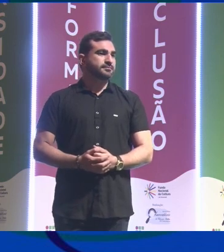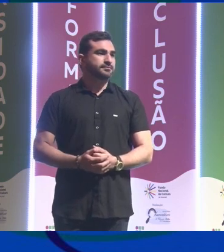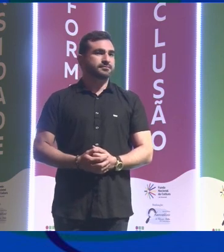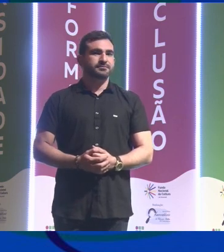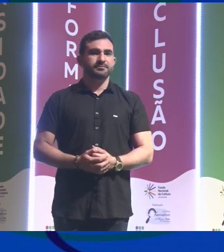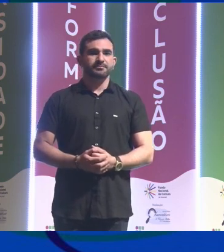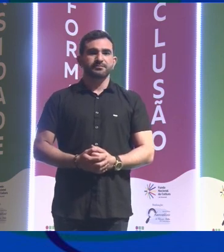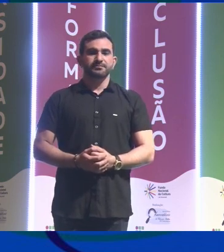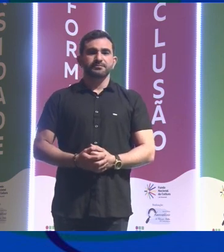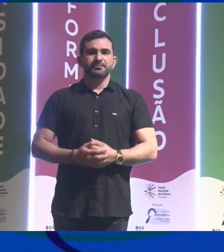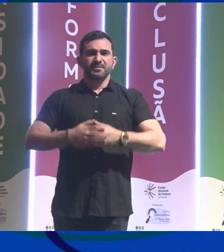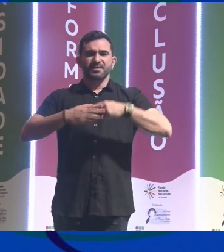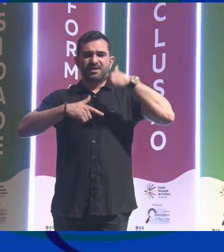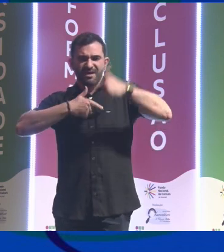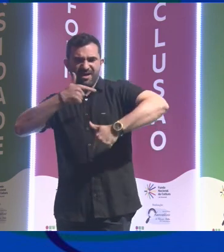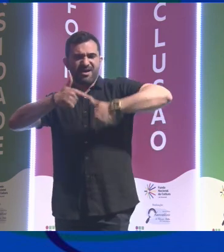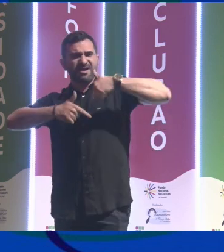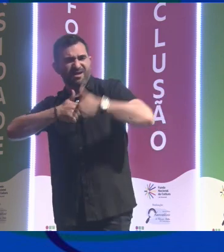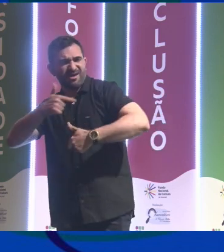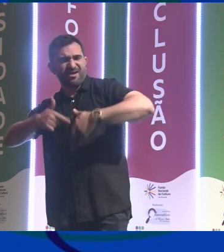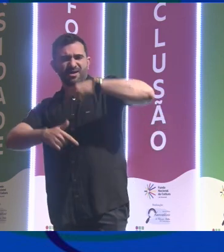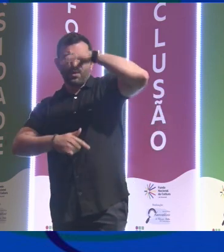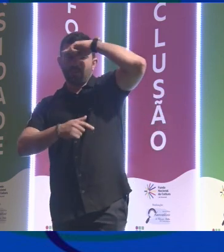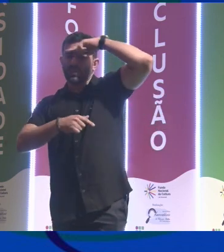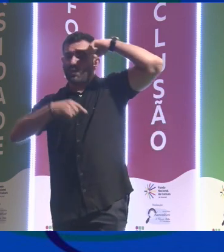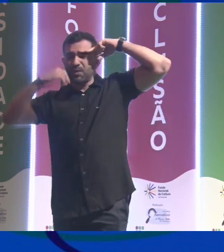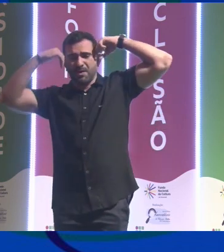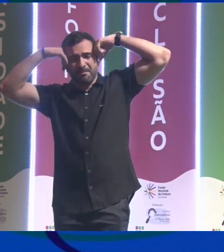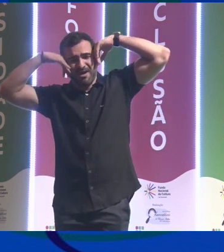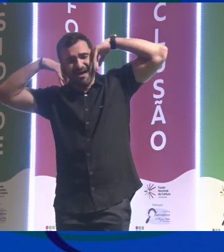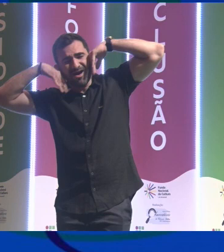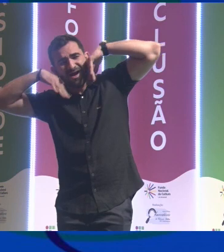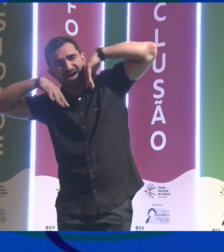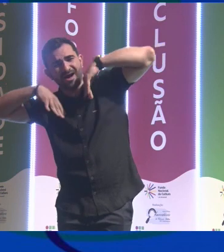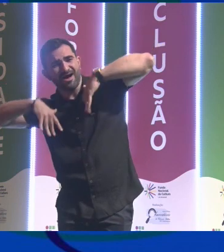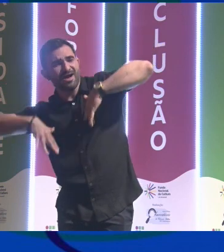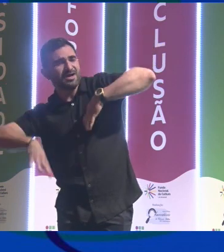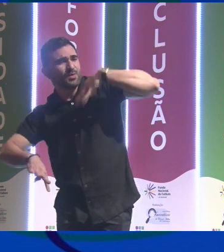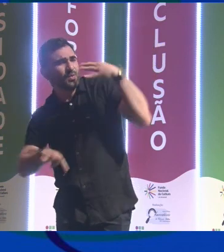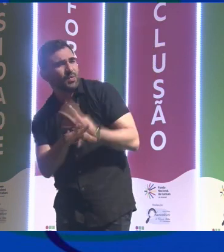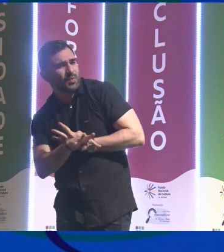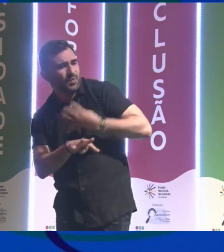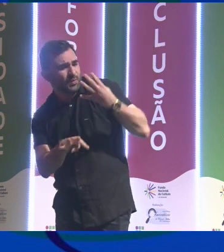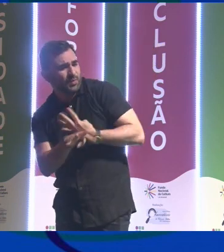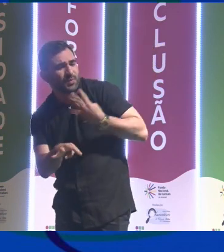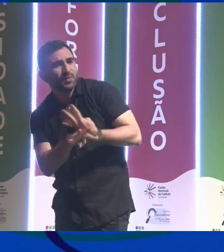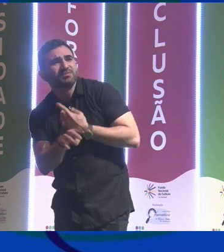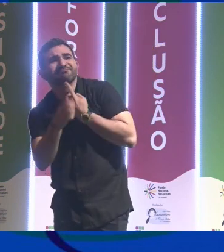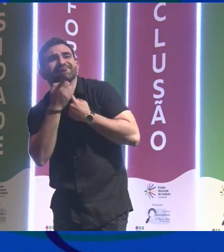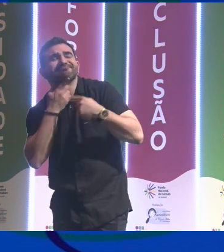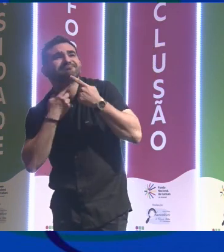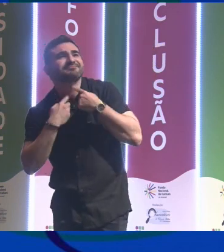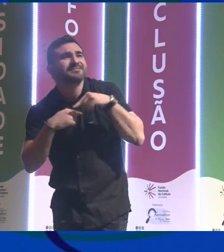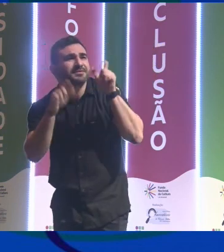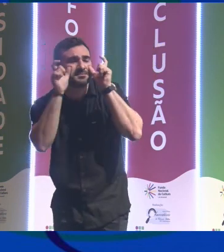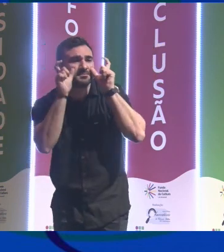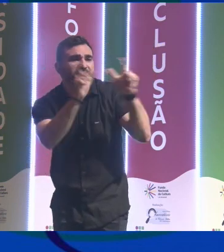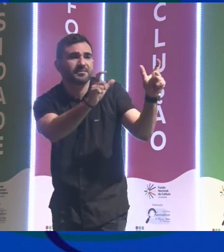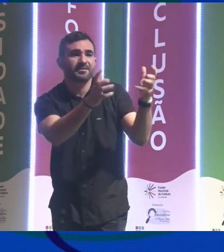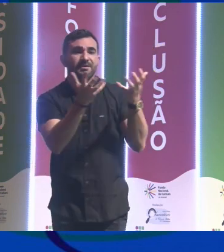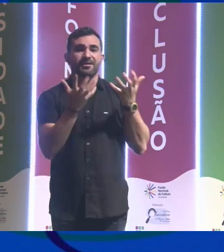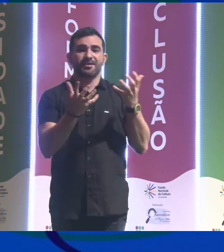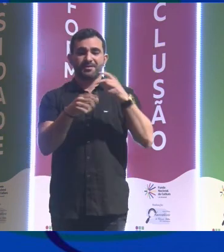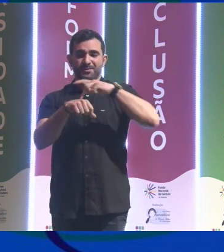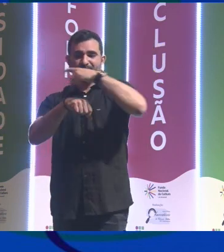O suor da labuta de conquistar o que eu quero, ter um país